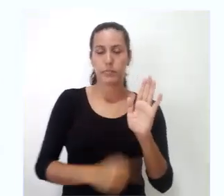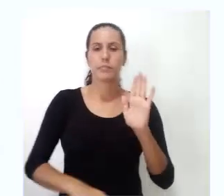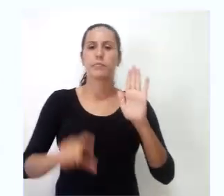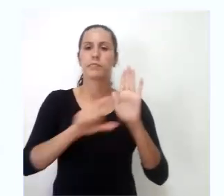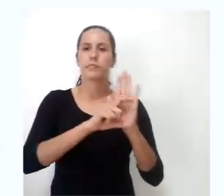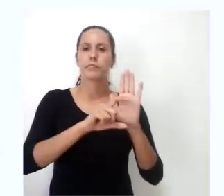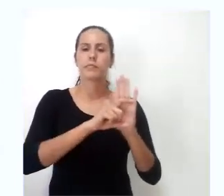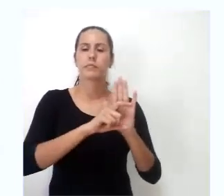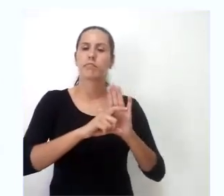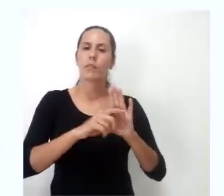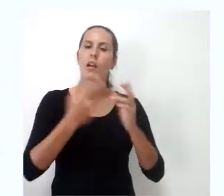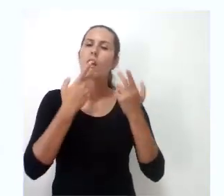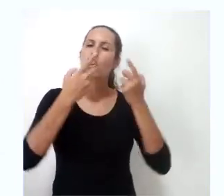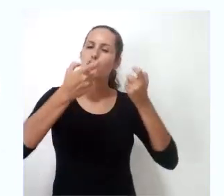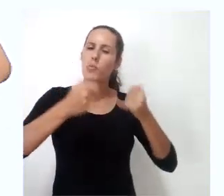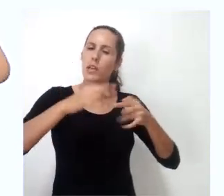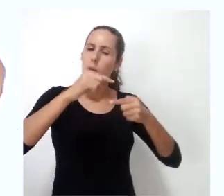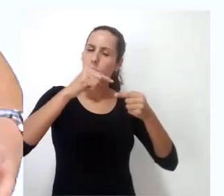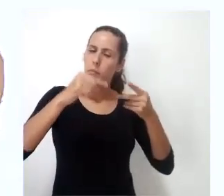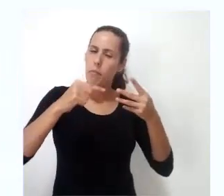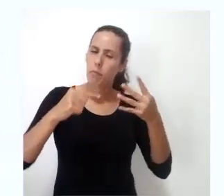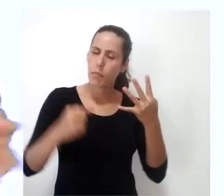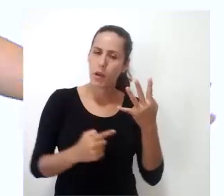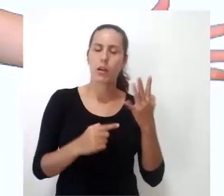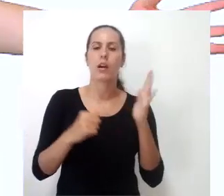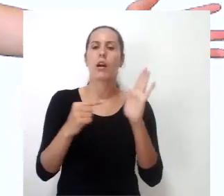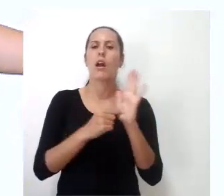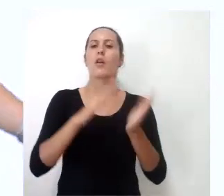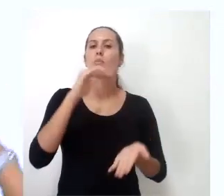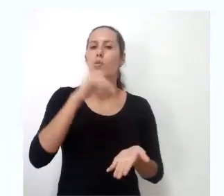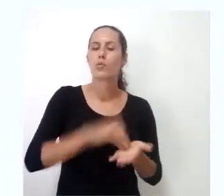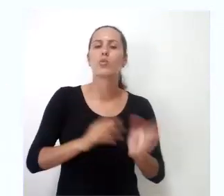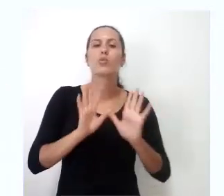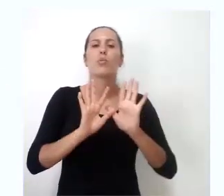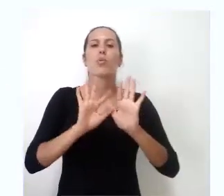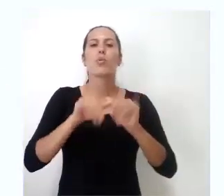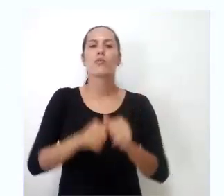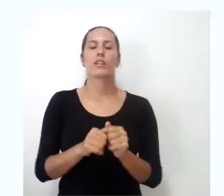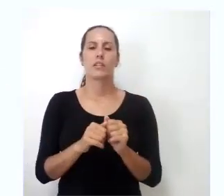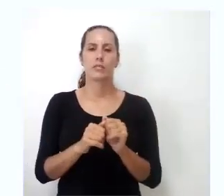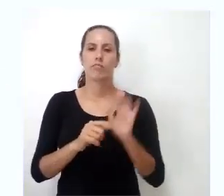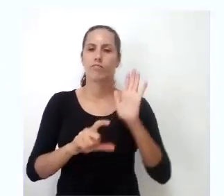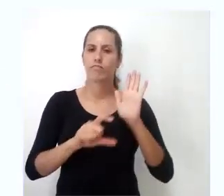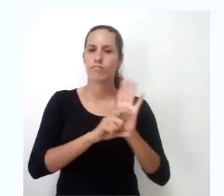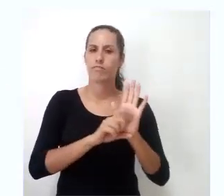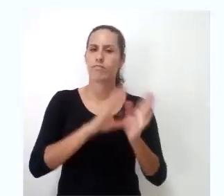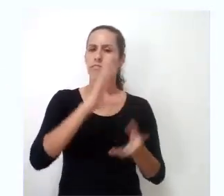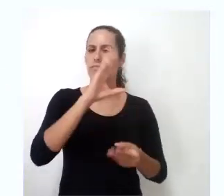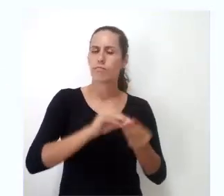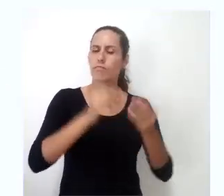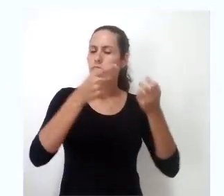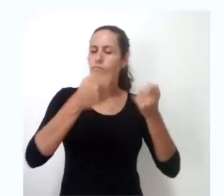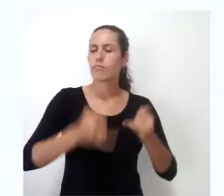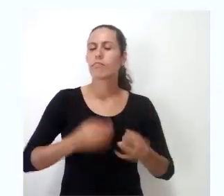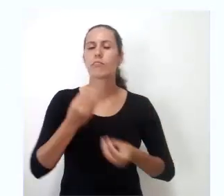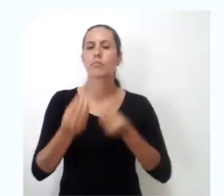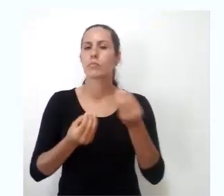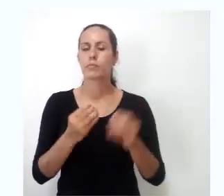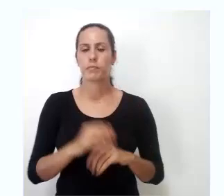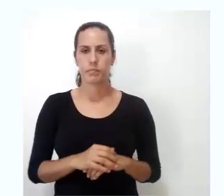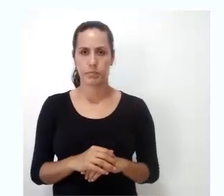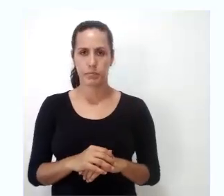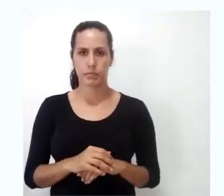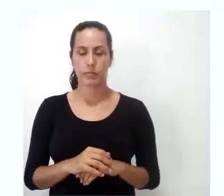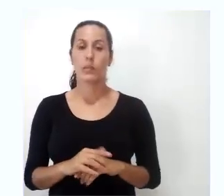persuasão, certo? Fugindo de questões de achismo, como eu falei. E em sala de aula, como eu já falei, é um